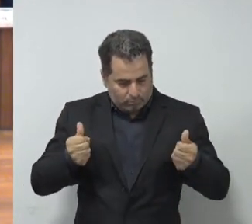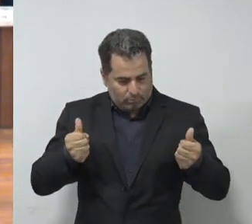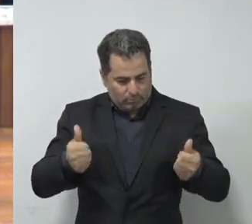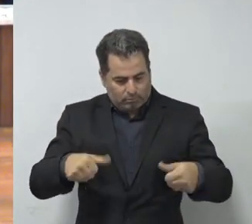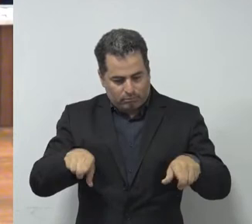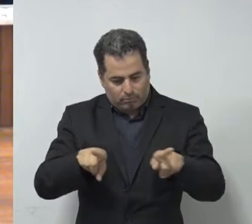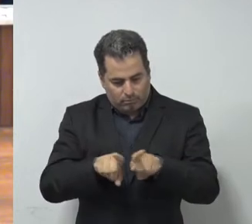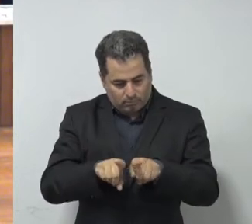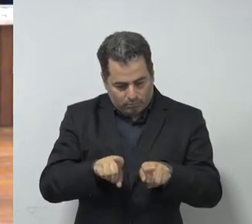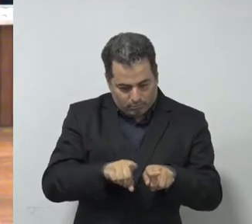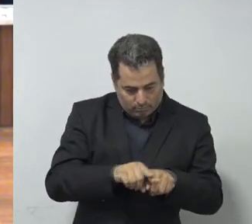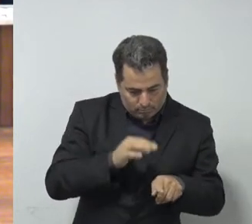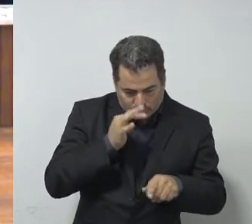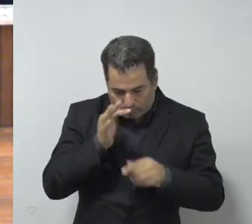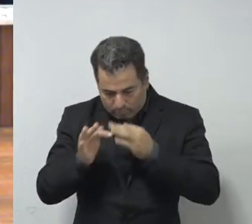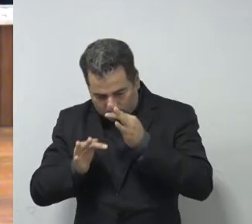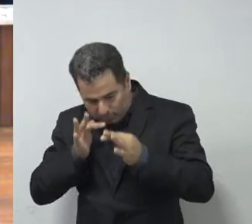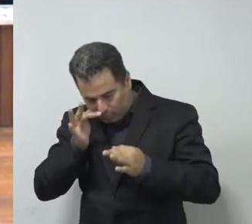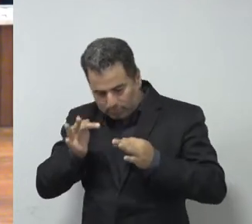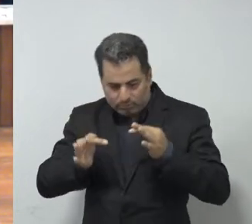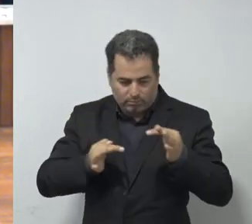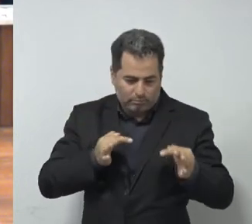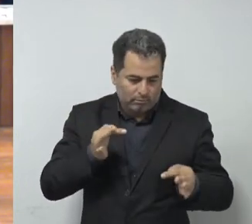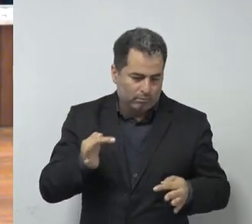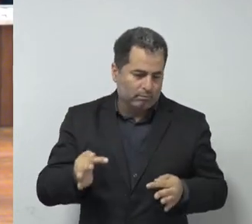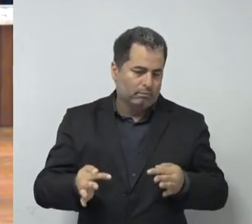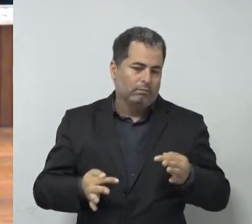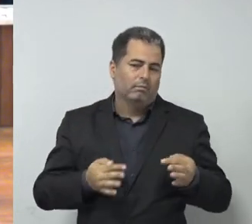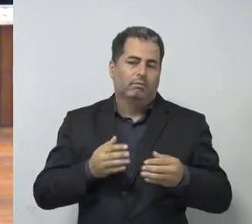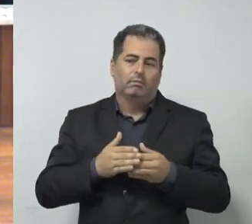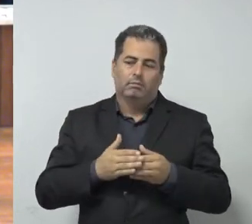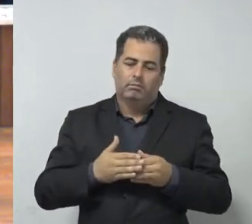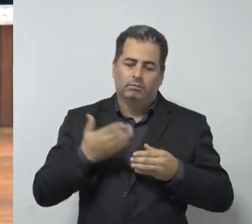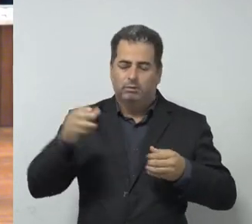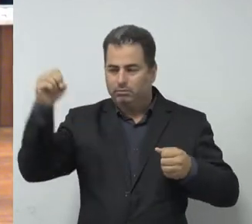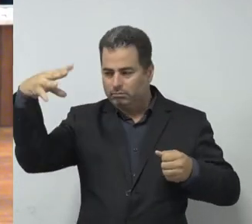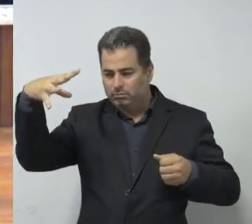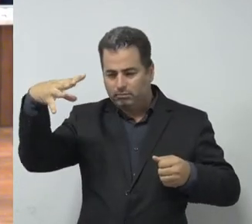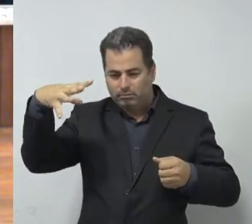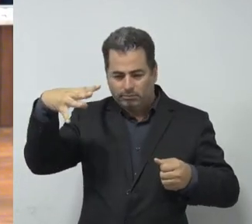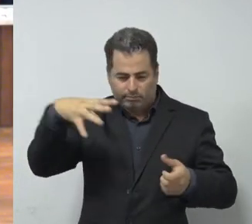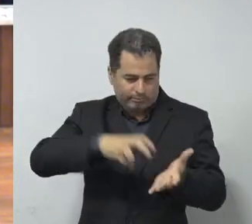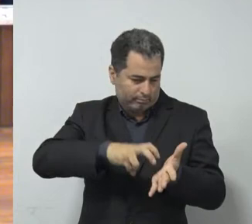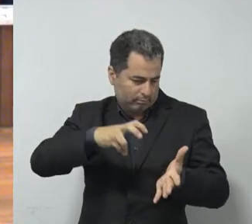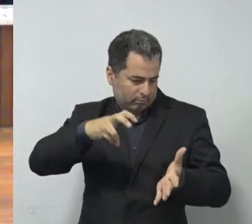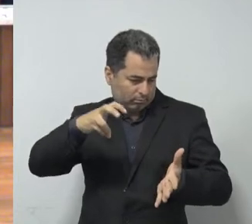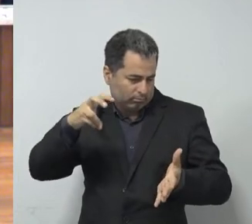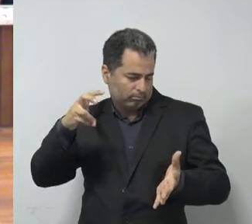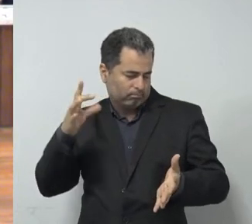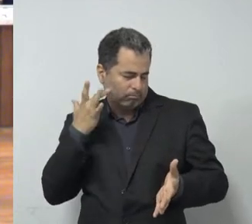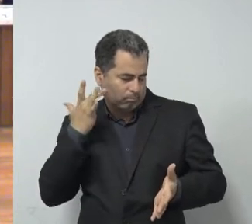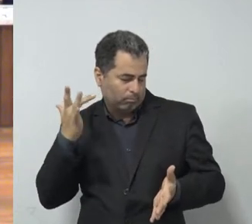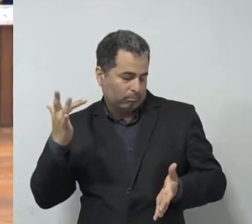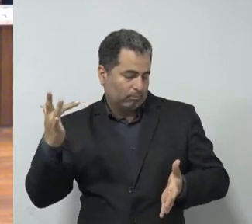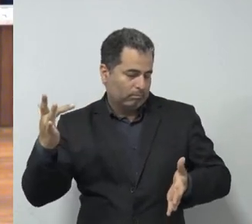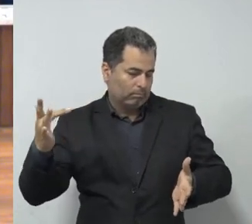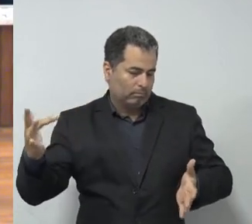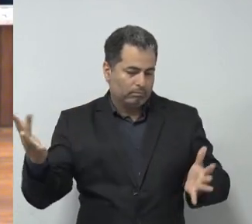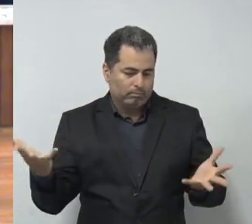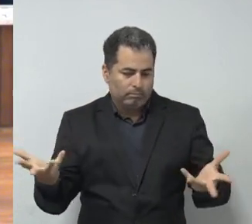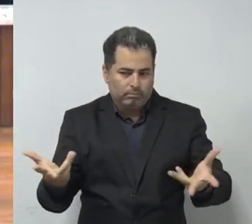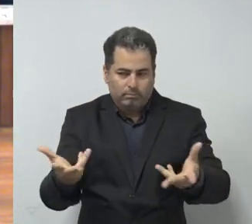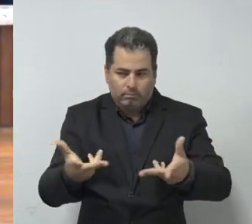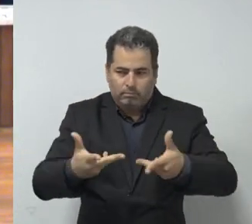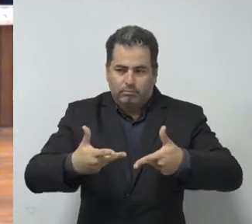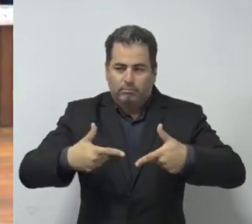e flores, quem te ilumina em manhãs douradas, sorri febril,